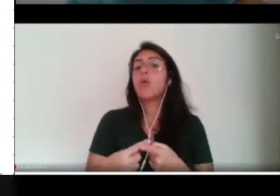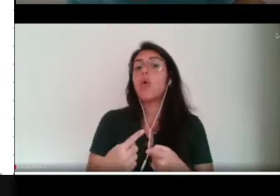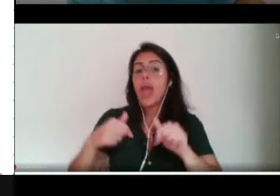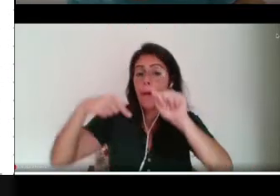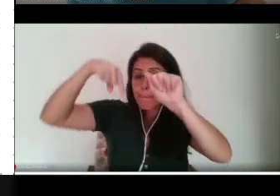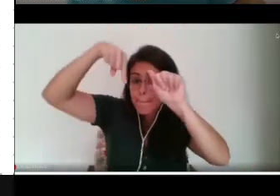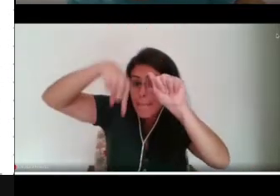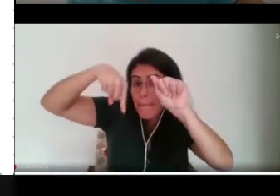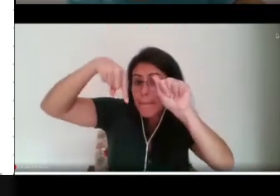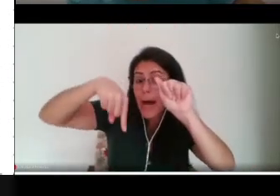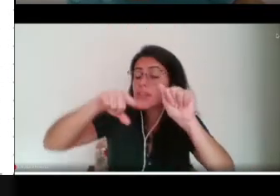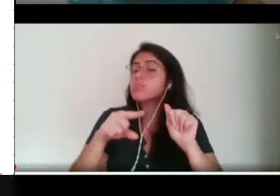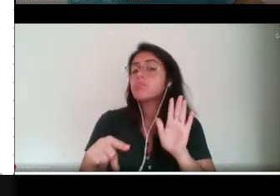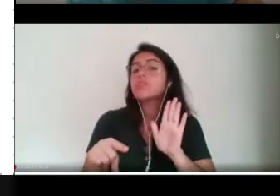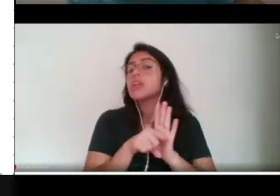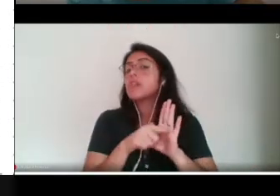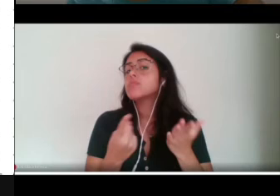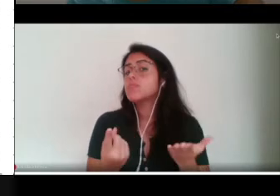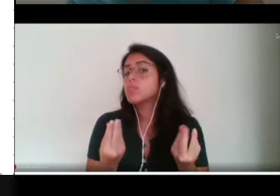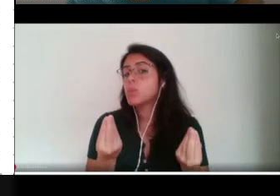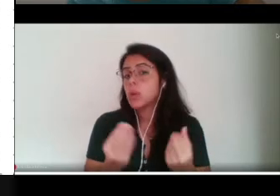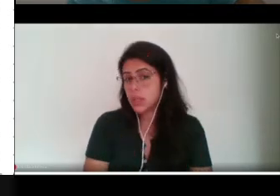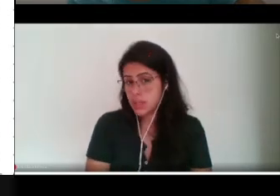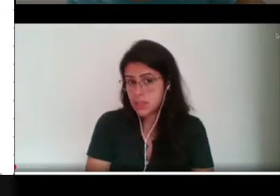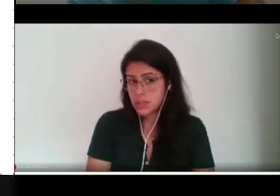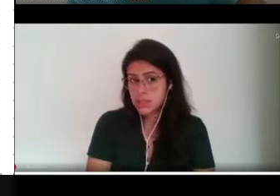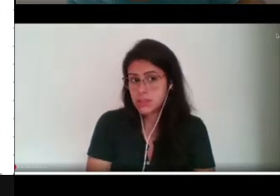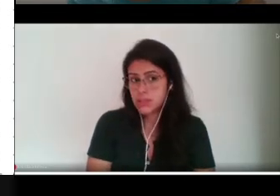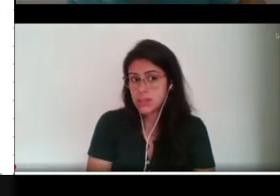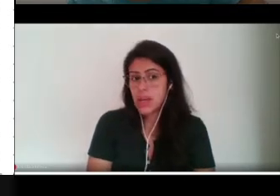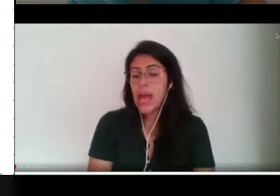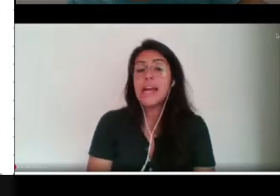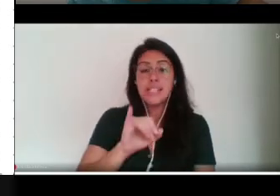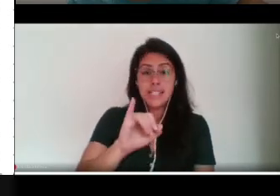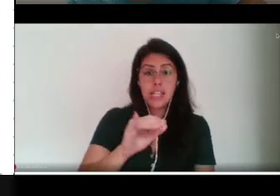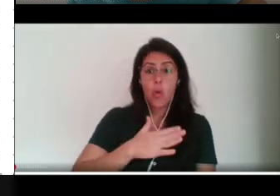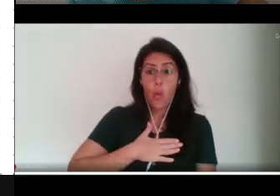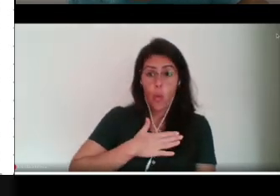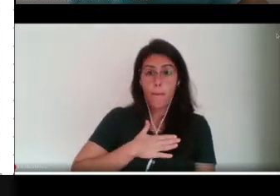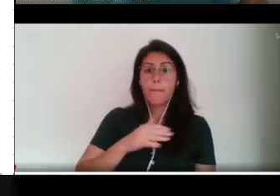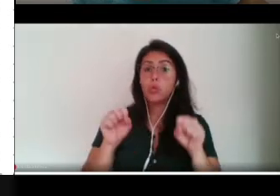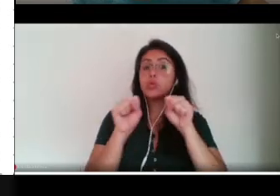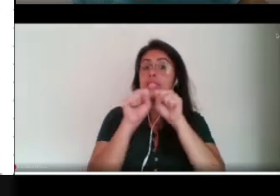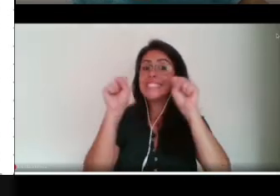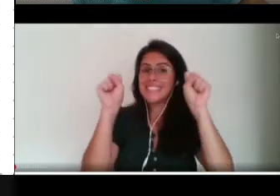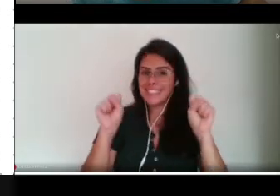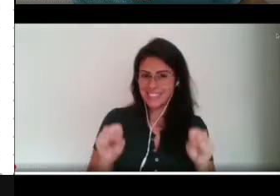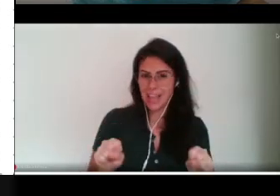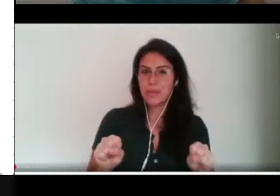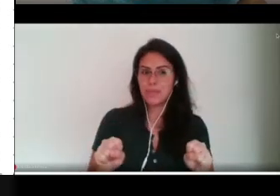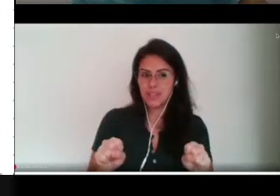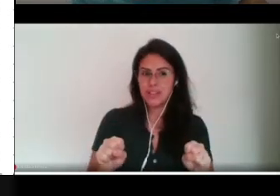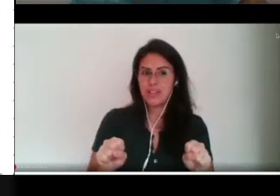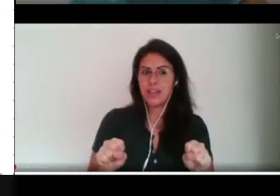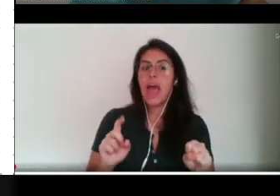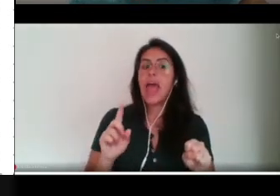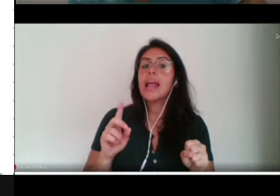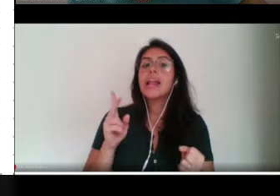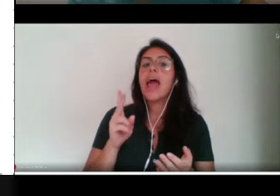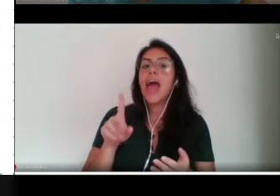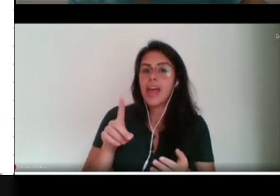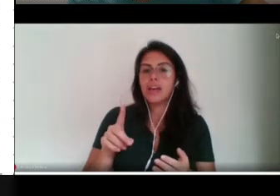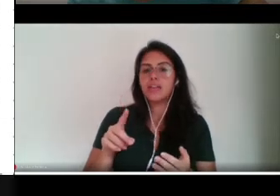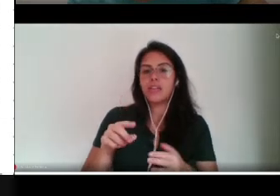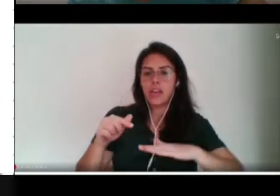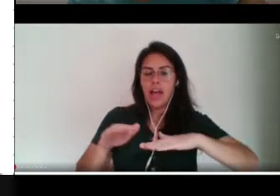meu sistema de coordenadas ele é positivo de baixo para cima, aqui é negativo também. Então, o que vai me dizer